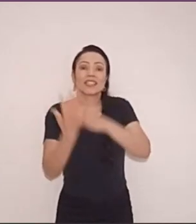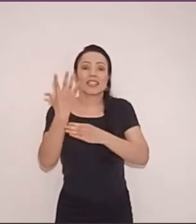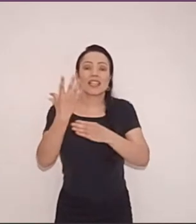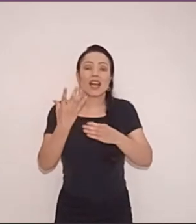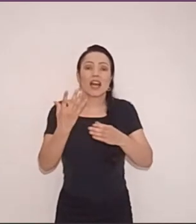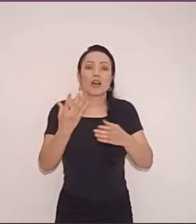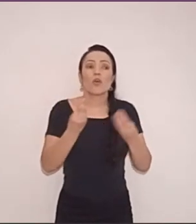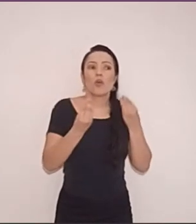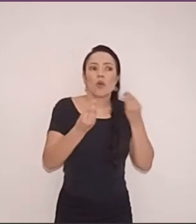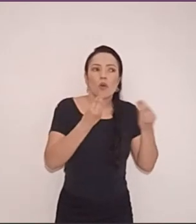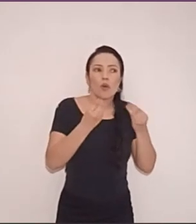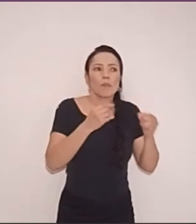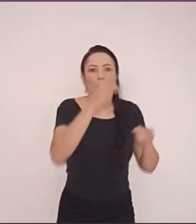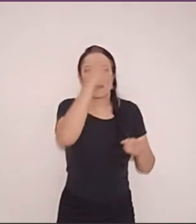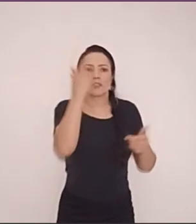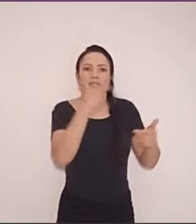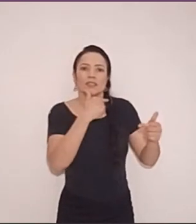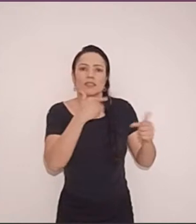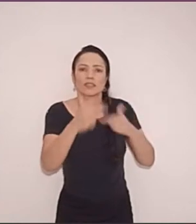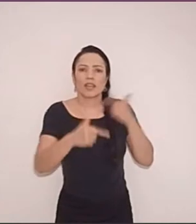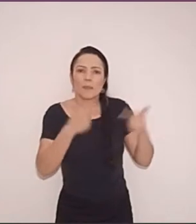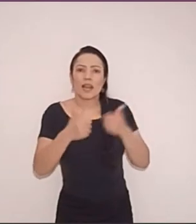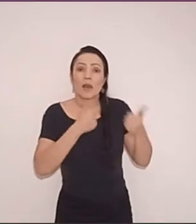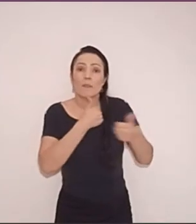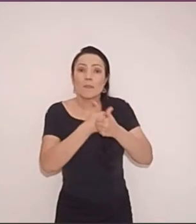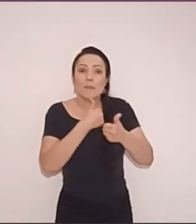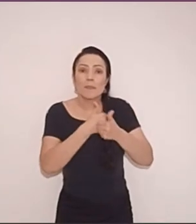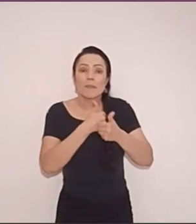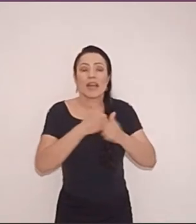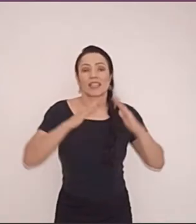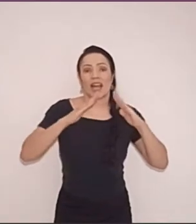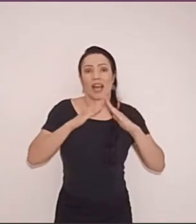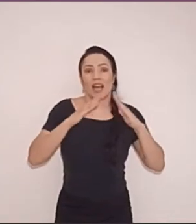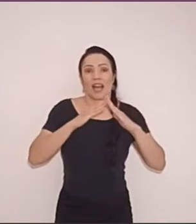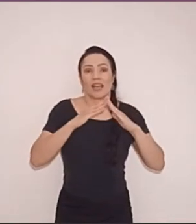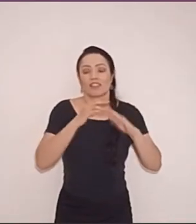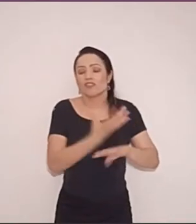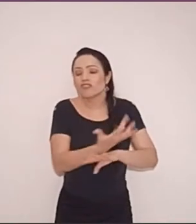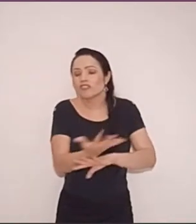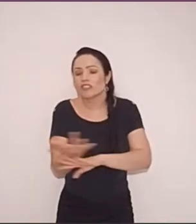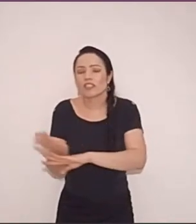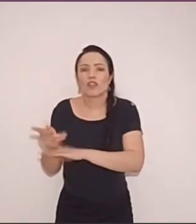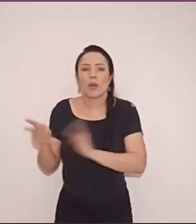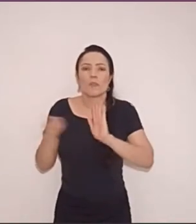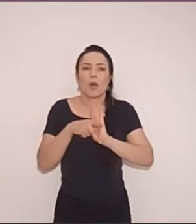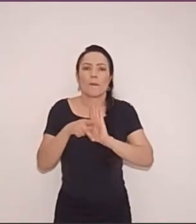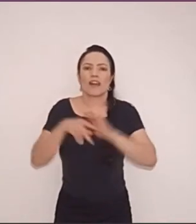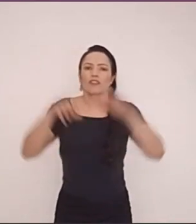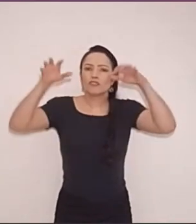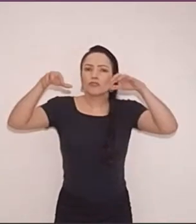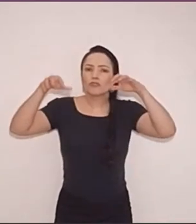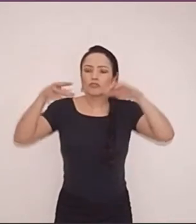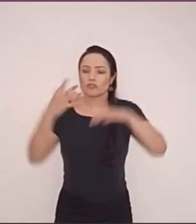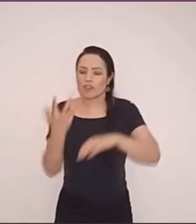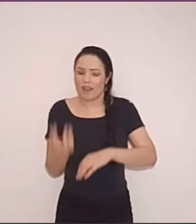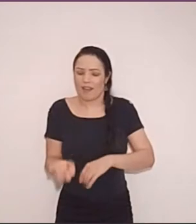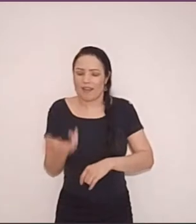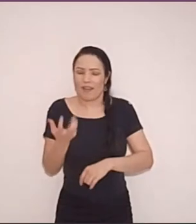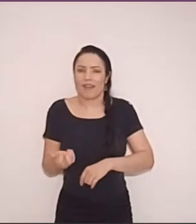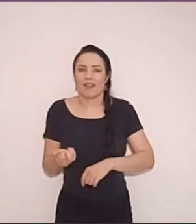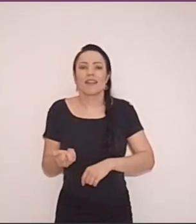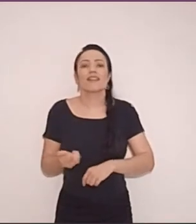possam trabalhar mais próximas Pois cada equipe Jardim em todos os bairros a gente que tem por exemplo